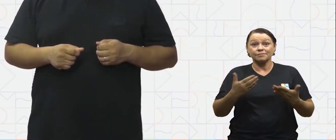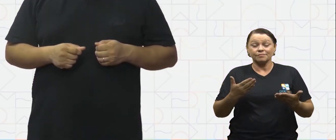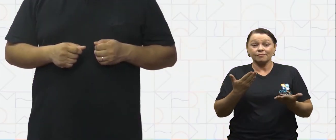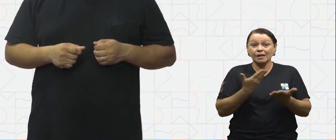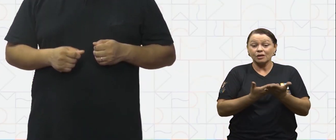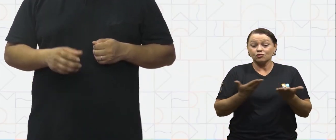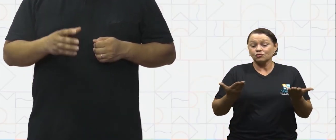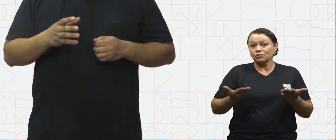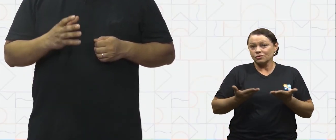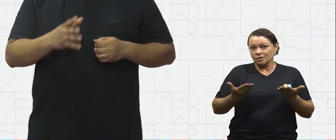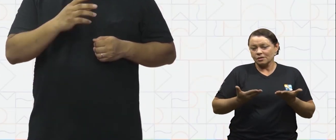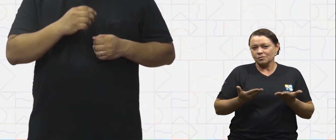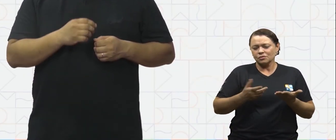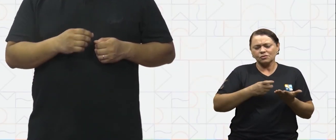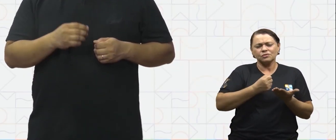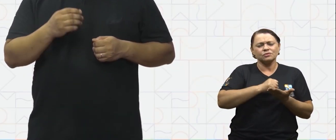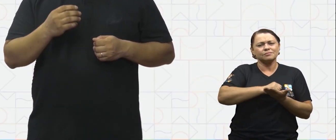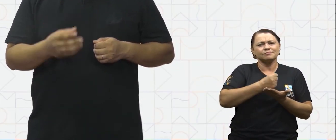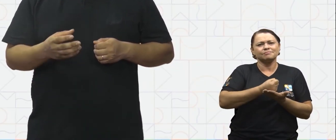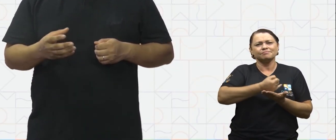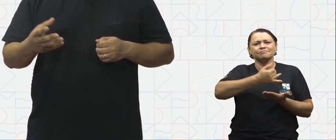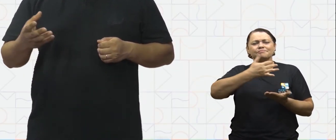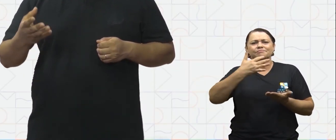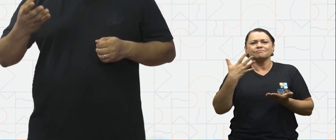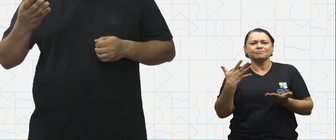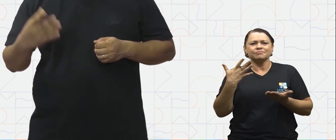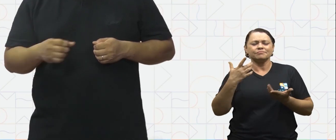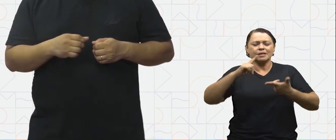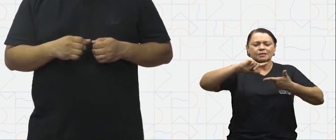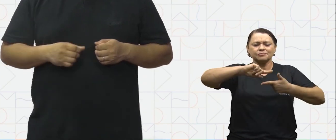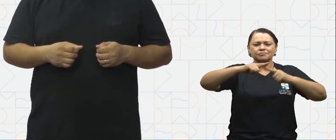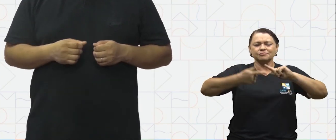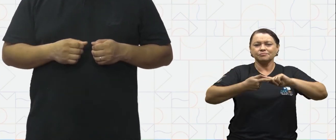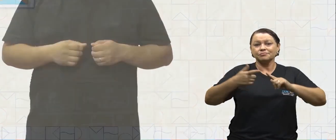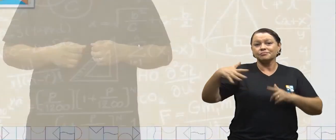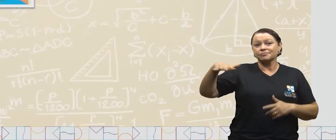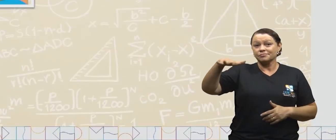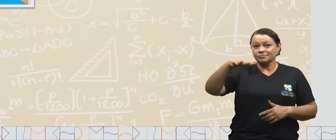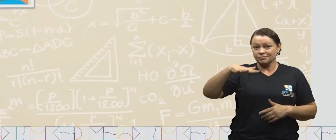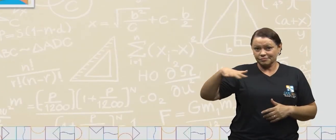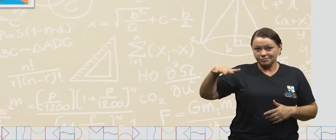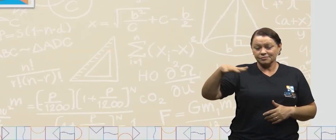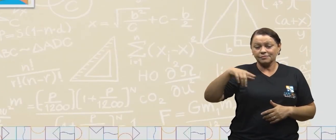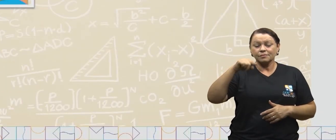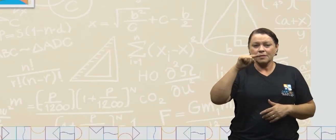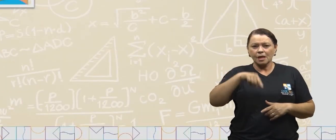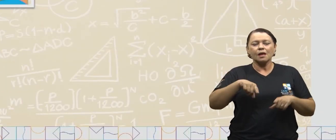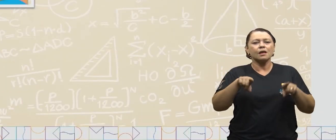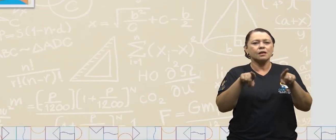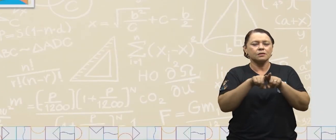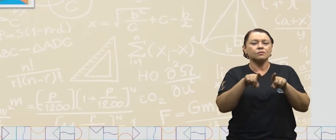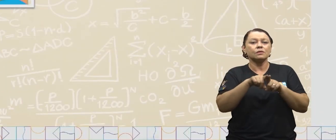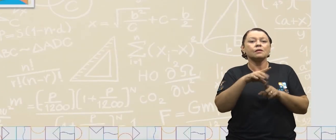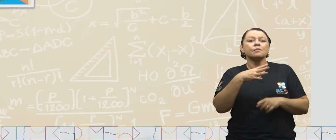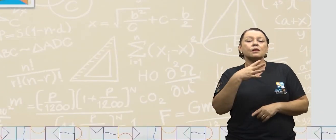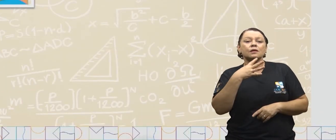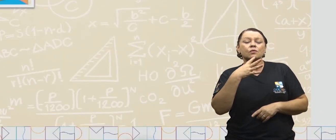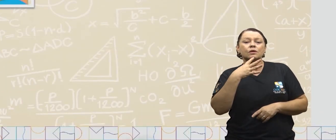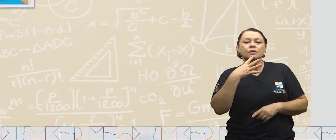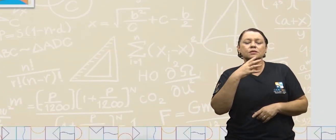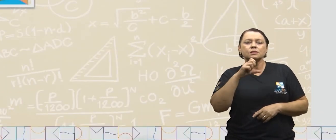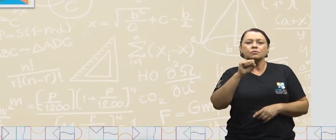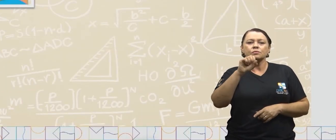Vimos na aula de hoje muito sobre figuras geométricas espaciais. Elas são também conhecidas